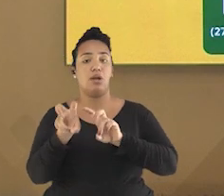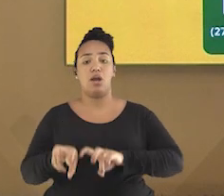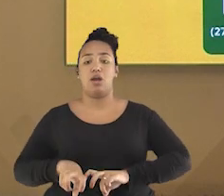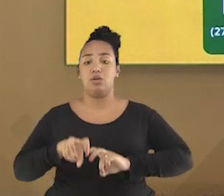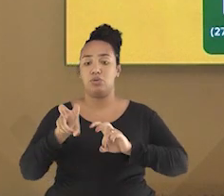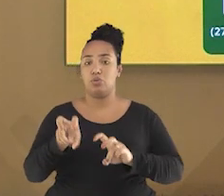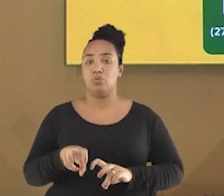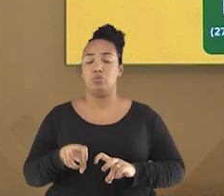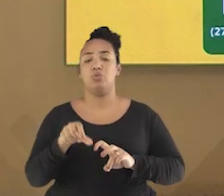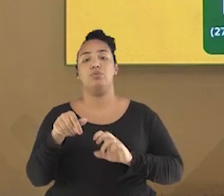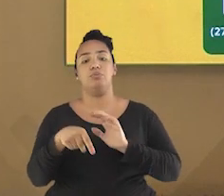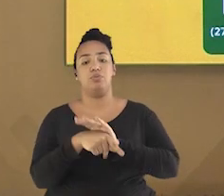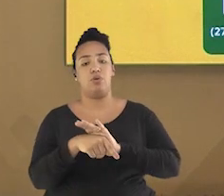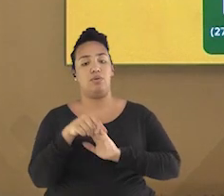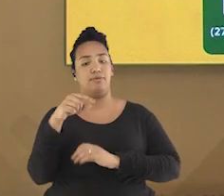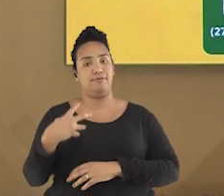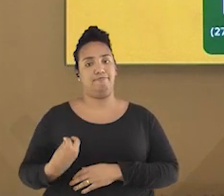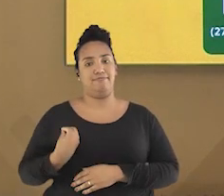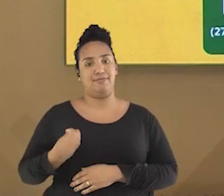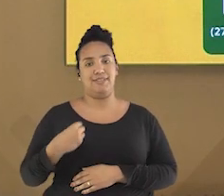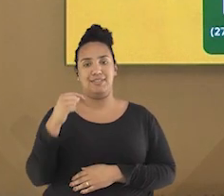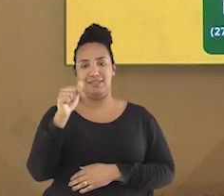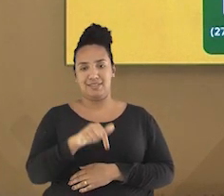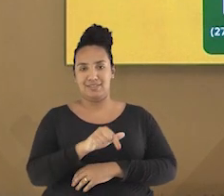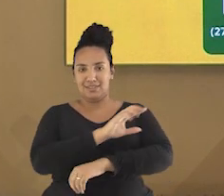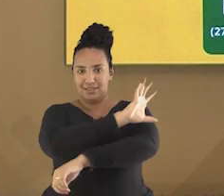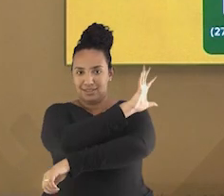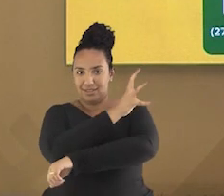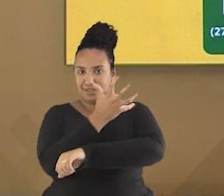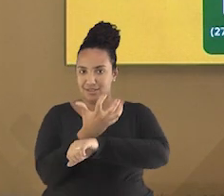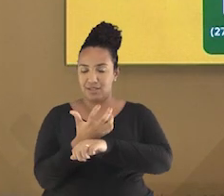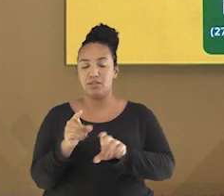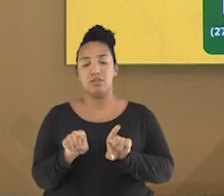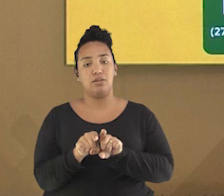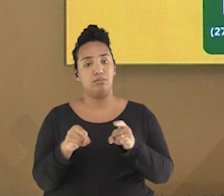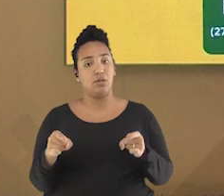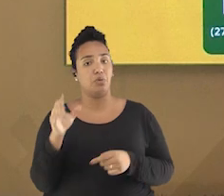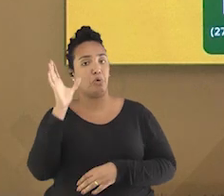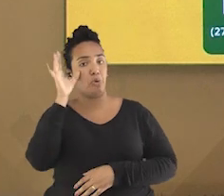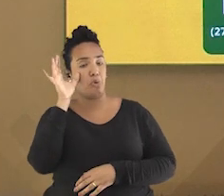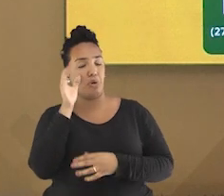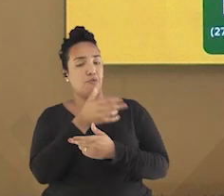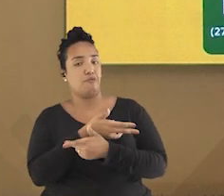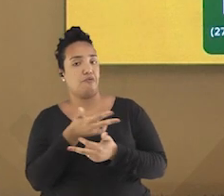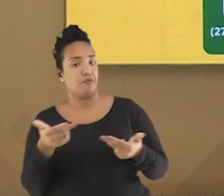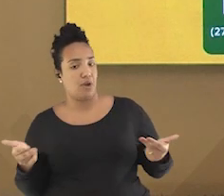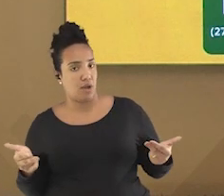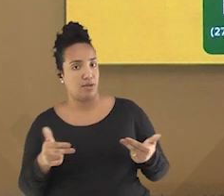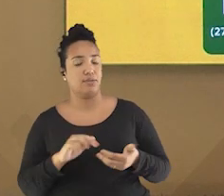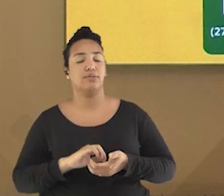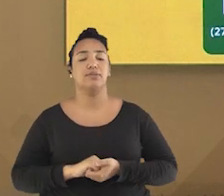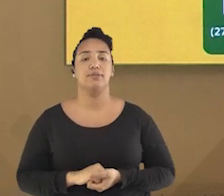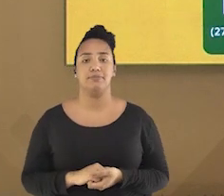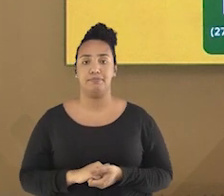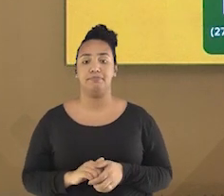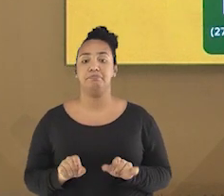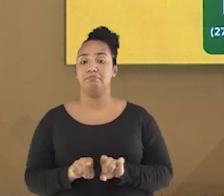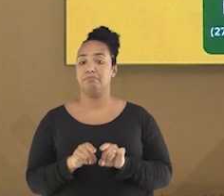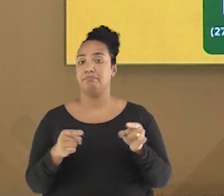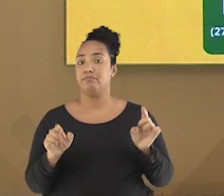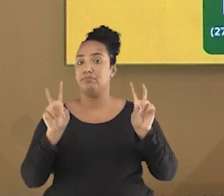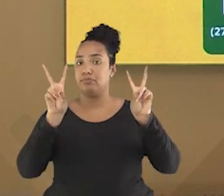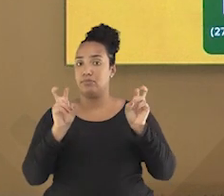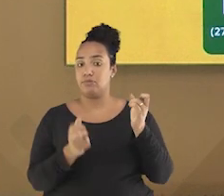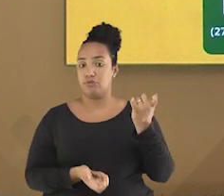e ecológicas presentes e diversas outras curiosidades sobre esse bioma, inclusive sobre o fogo